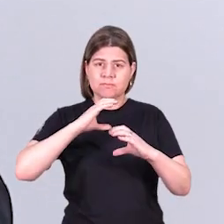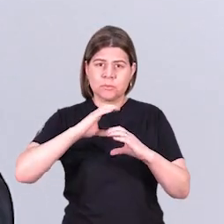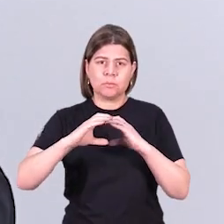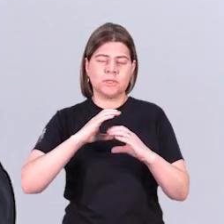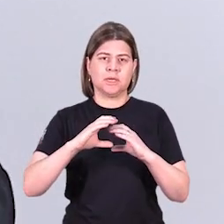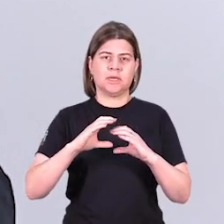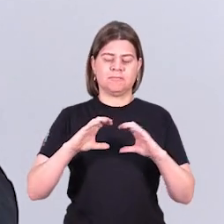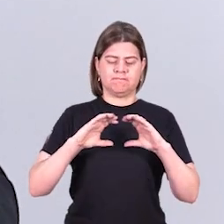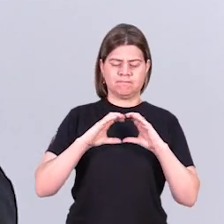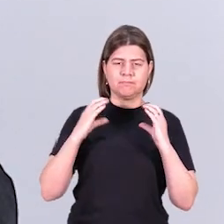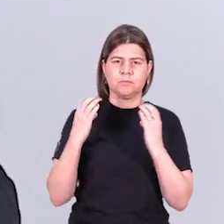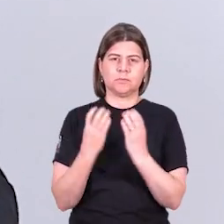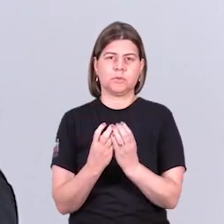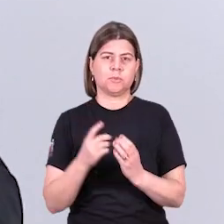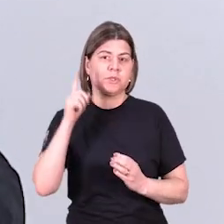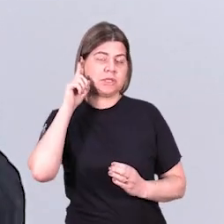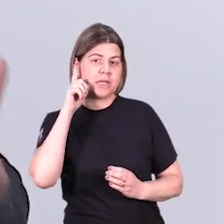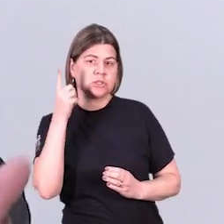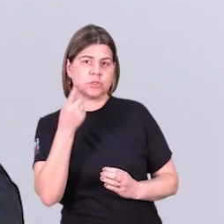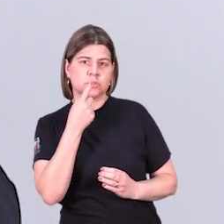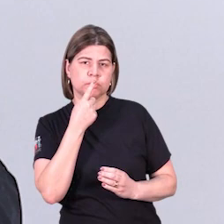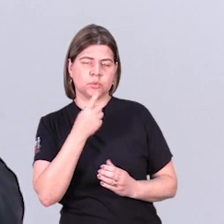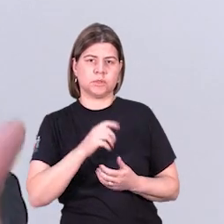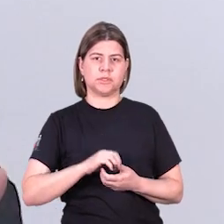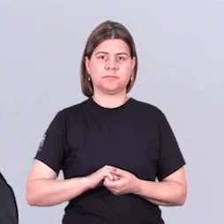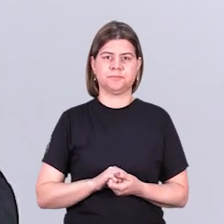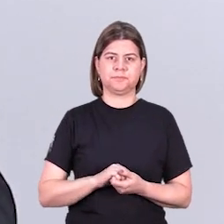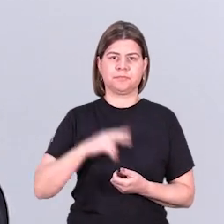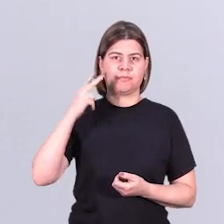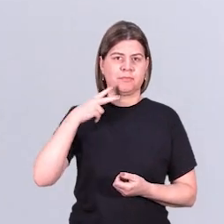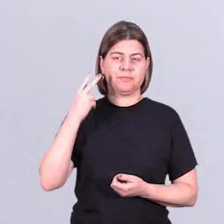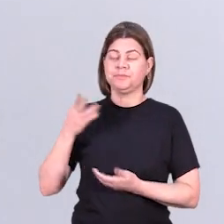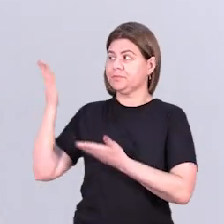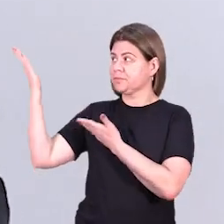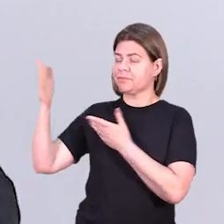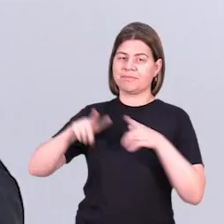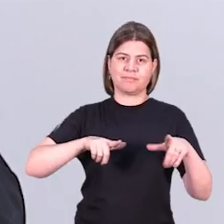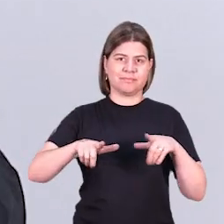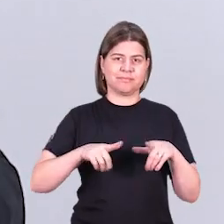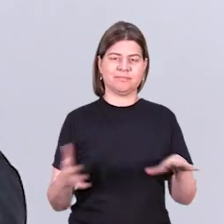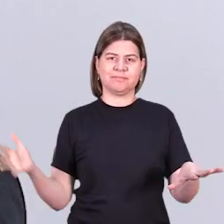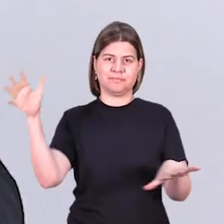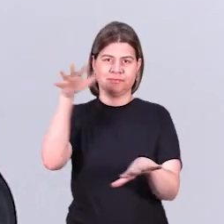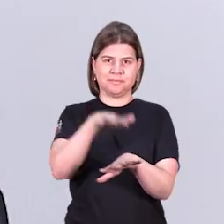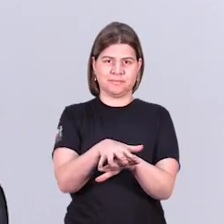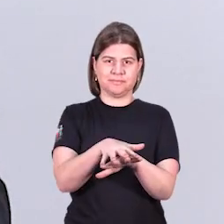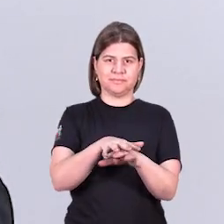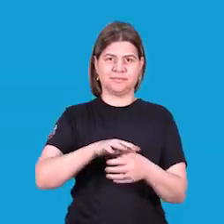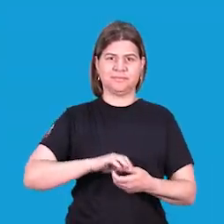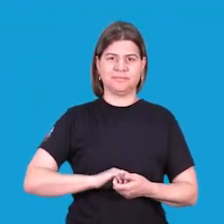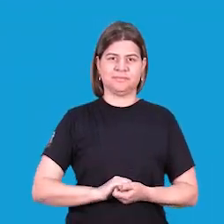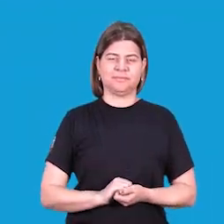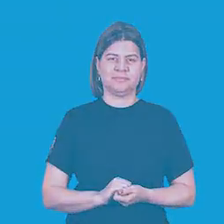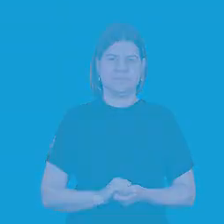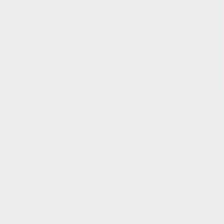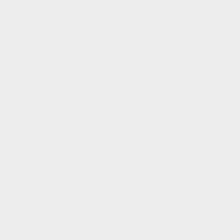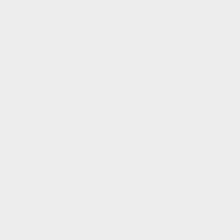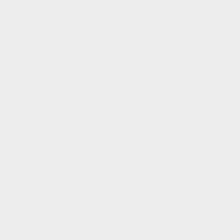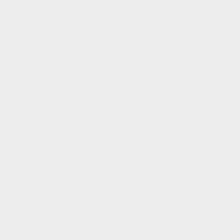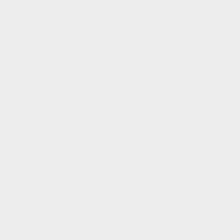seu uso e possam comunicar com toda a comunidade surda. Vereador Cícero, trabalhando pela inclusão.